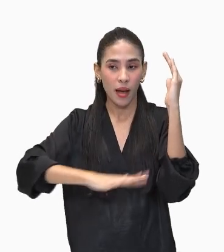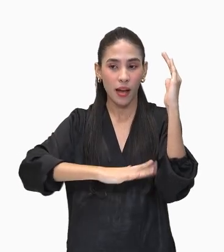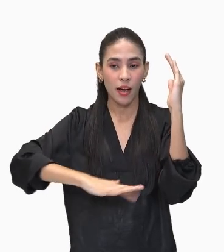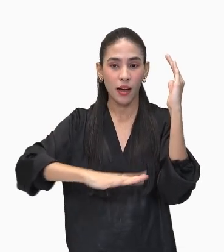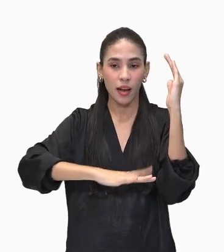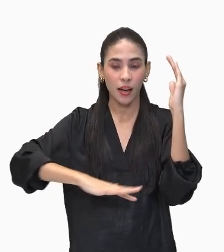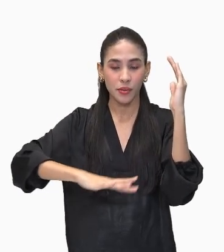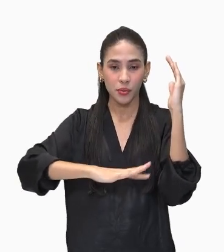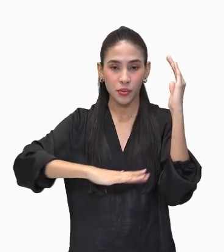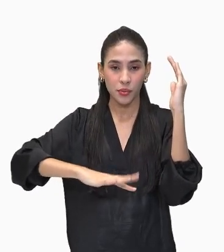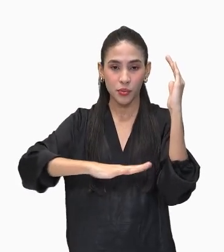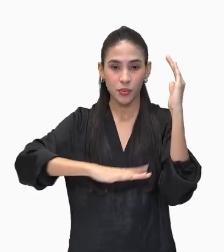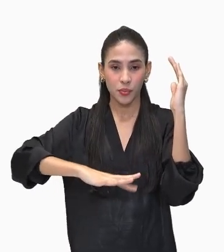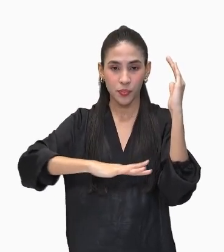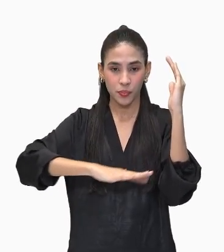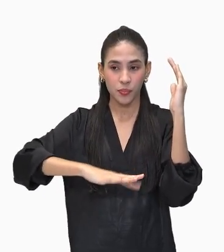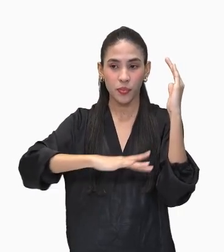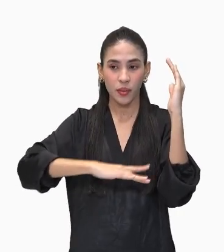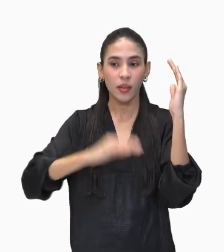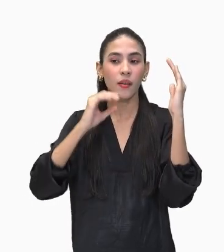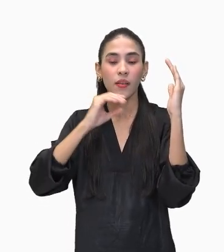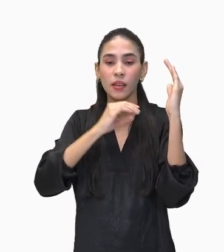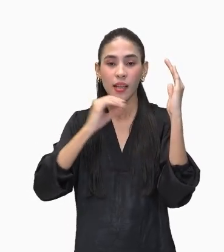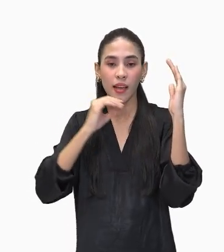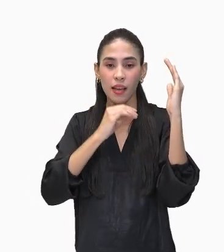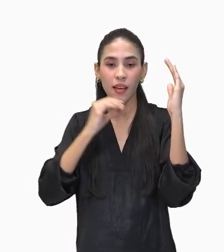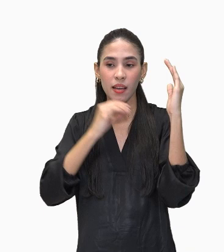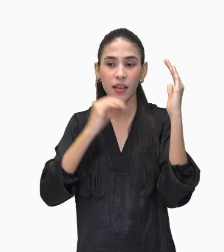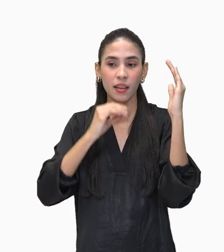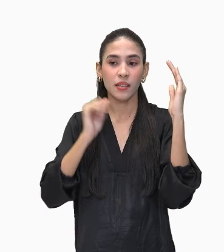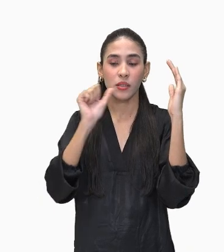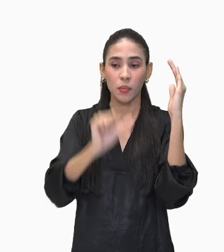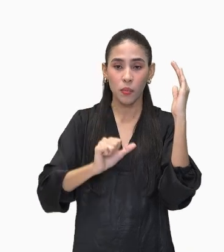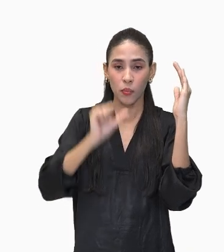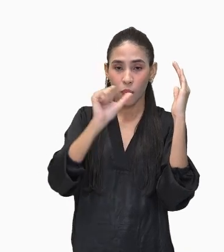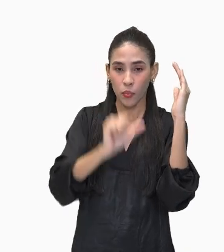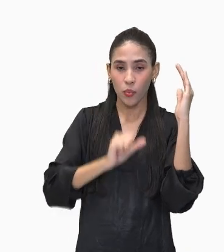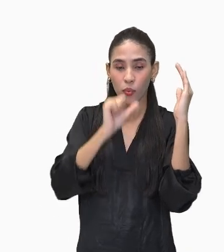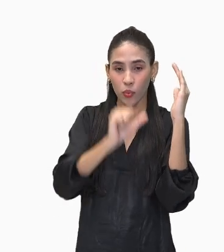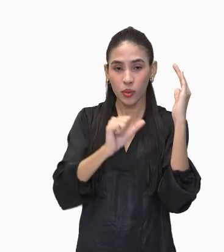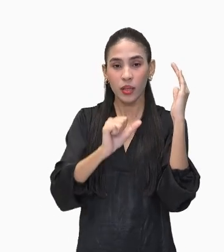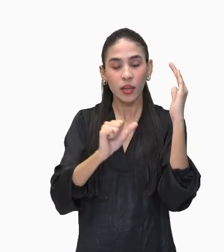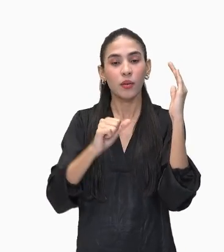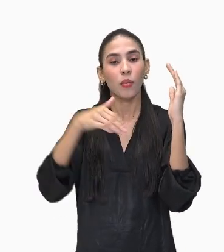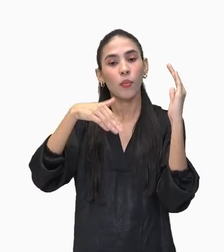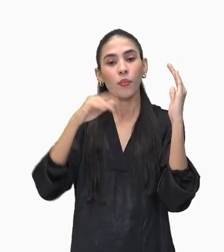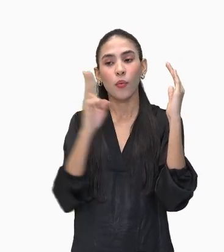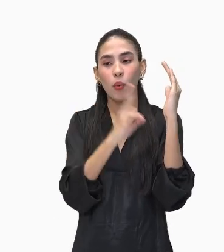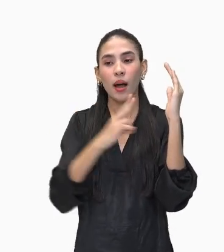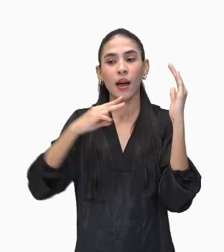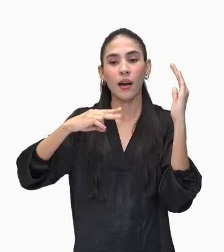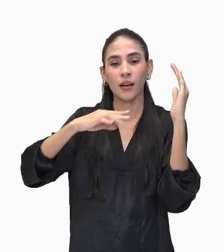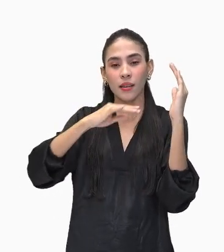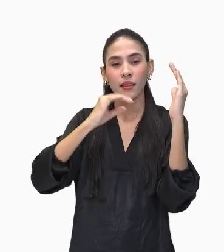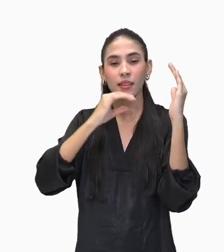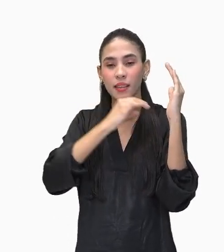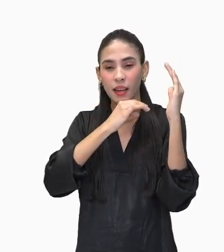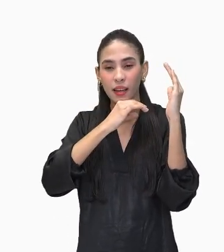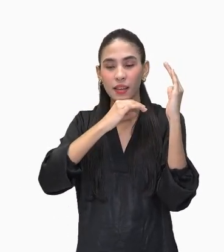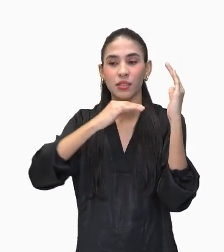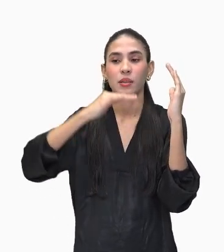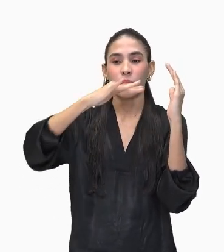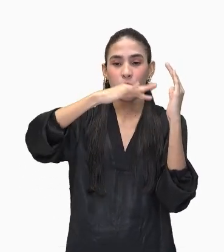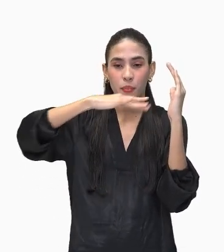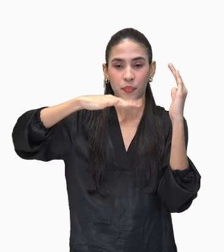à superfície, mais próxima às áreas de construção, e o ar mais quente, ele fica concentrado ali na parte mais